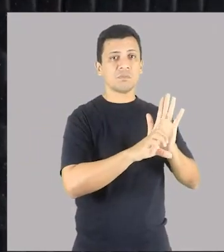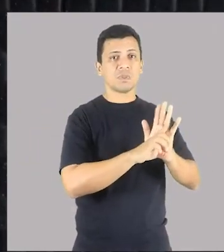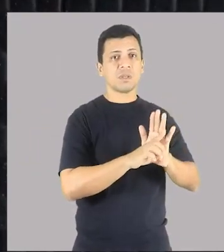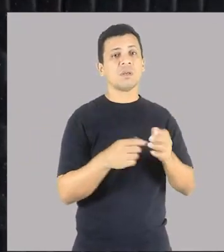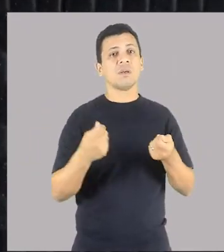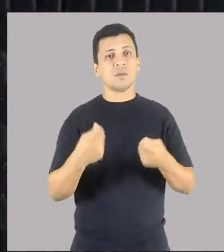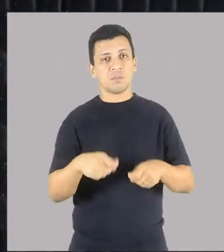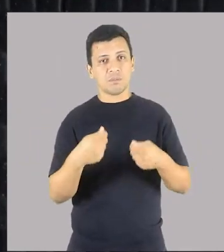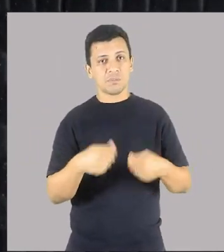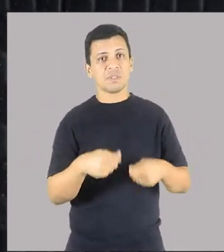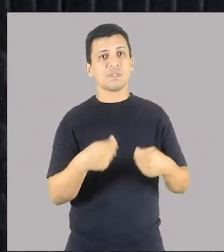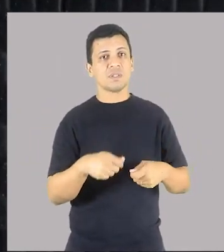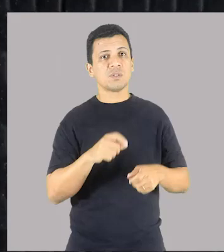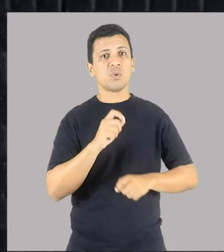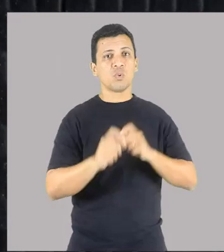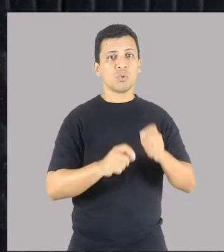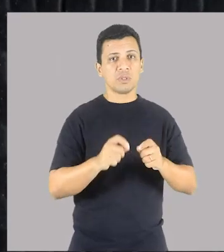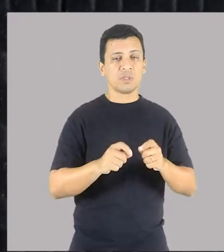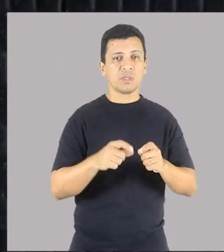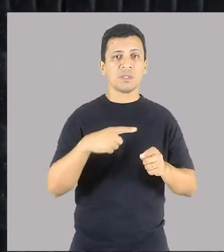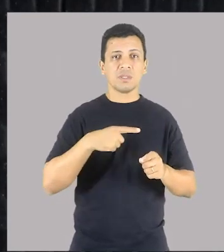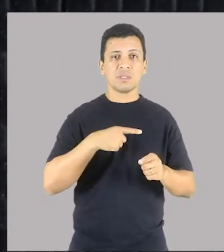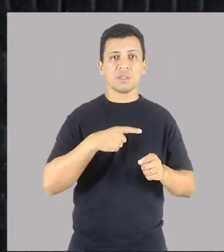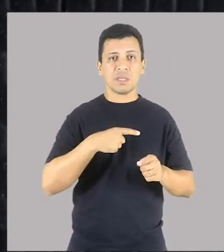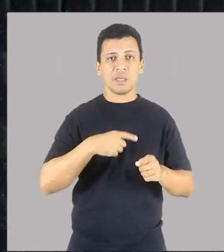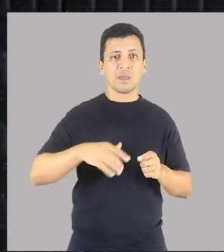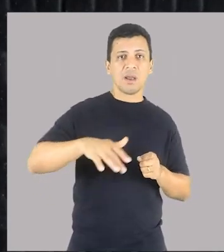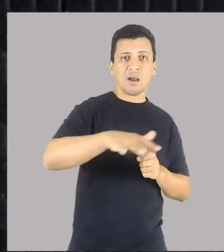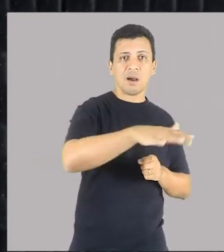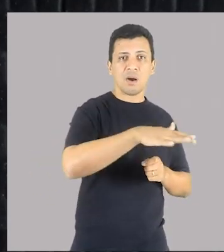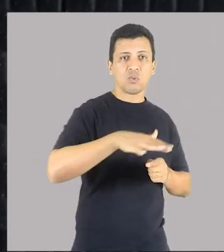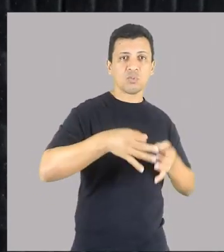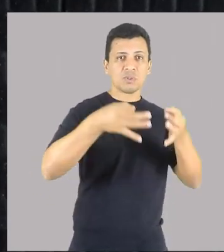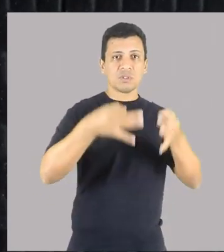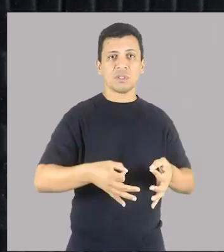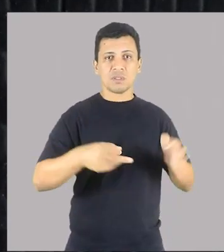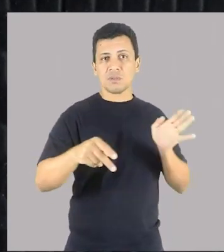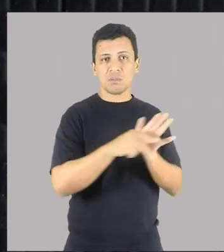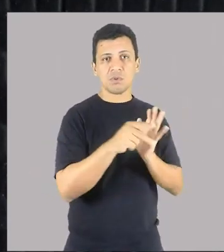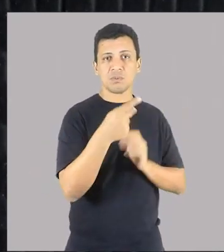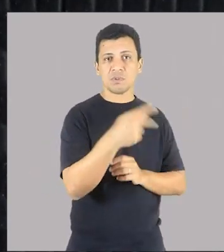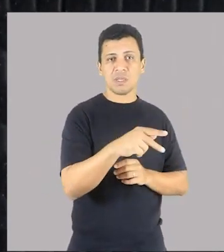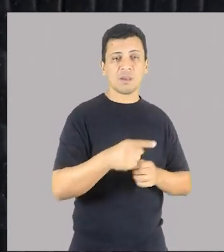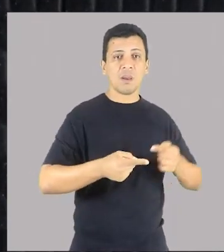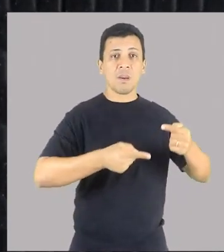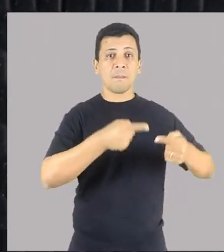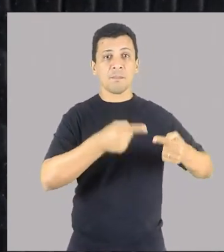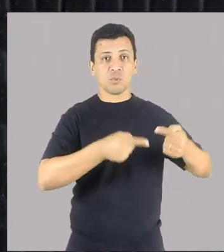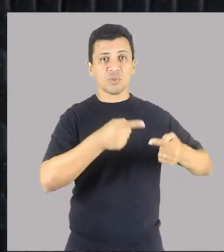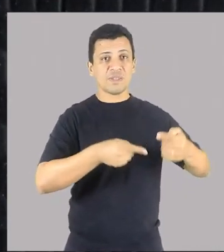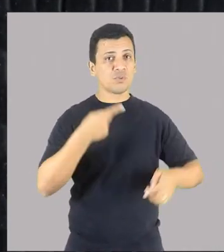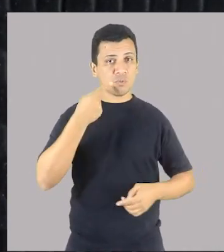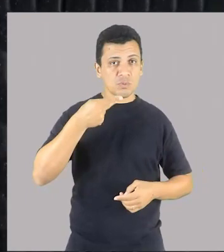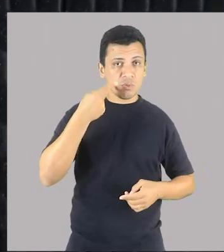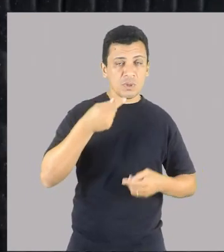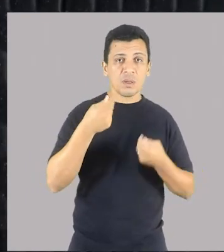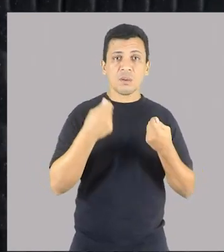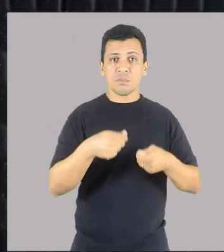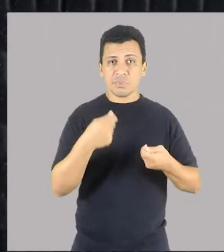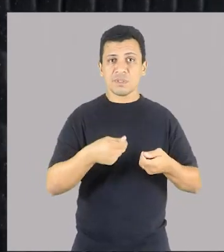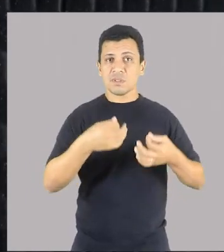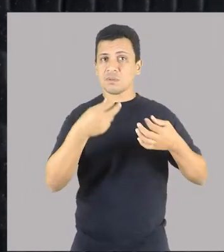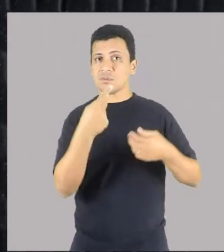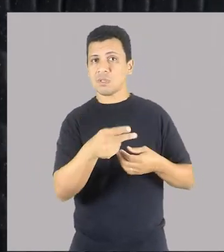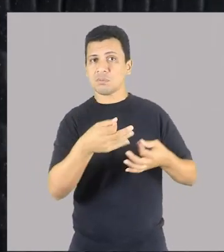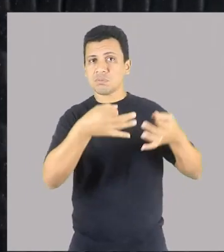preciso observar discricionariedade para alguns agentes, como é o caso dos agentes políticos. Eles precisam da discricionariedade